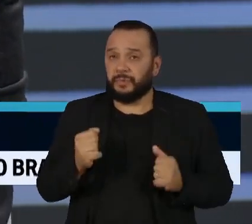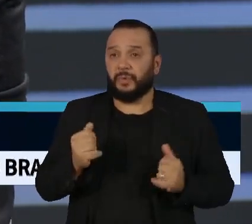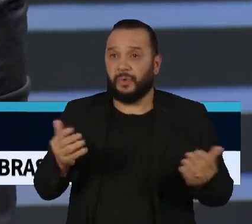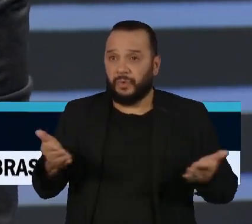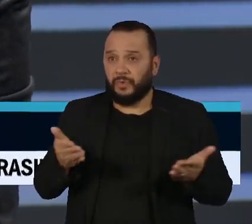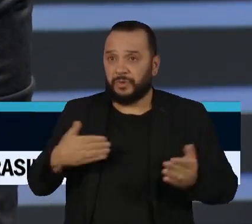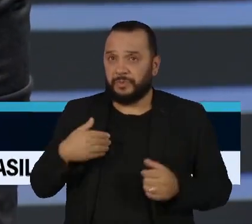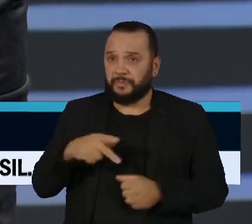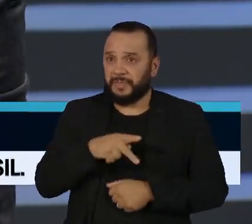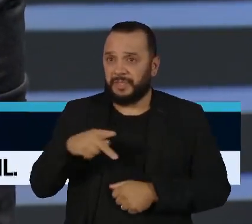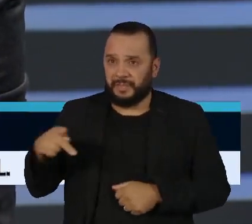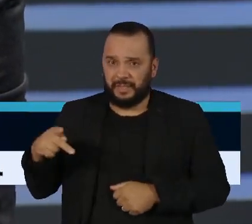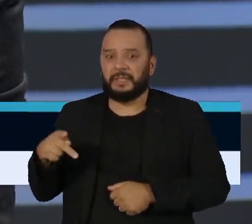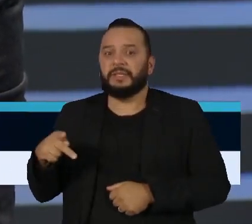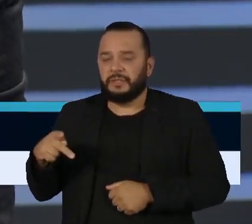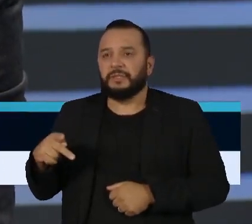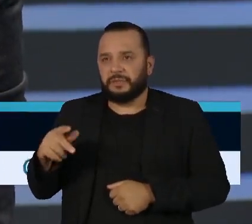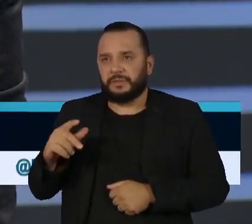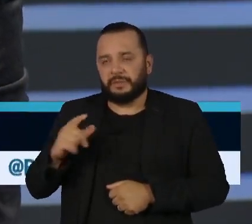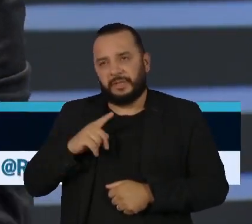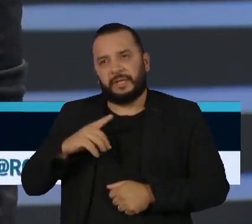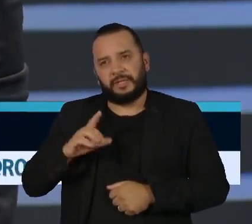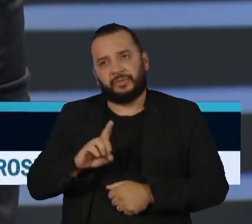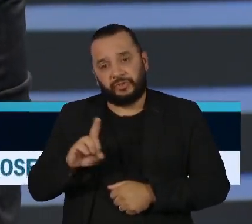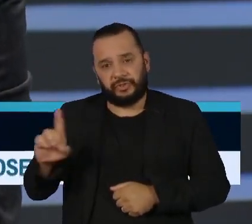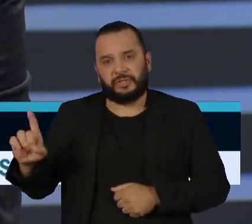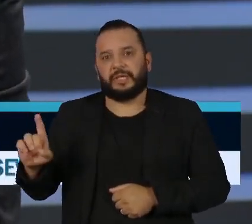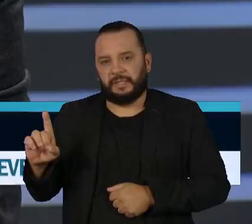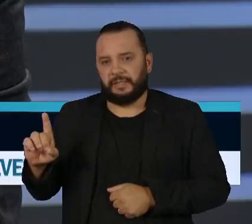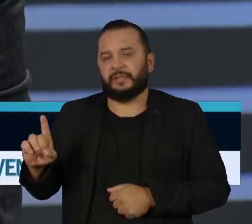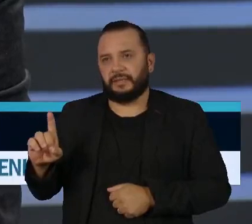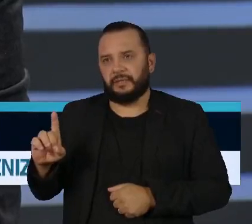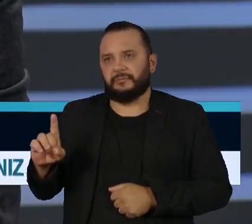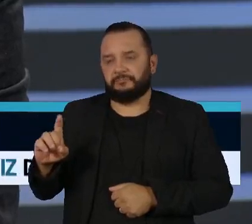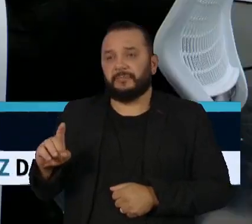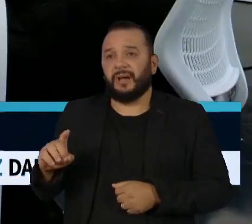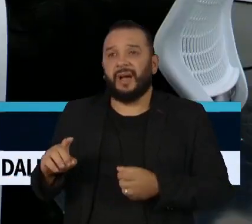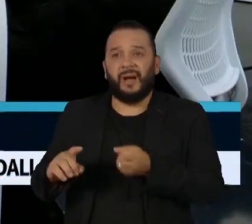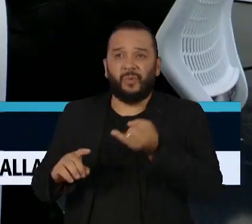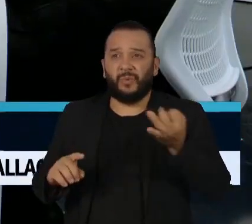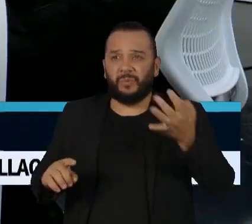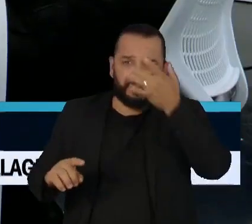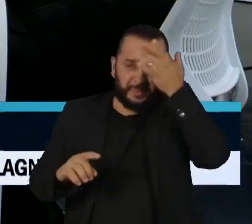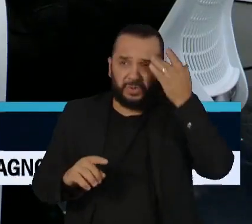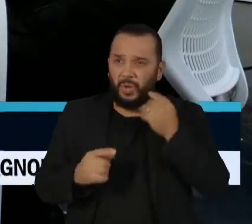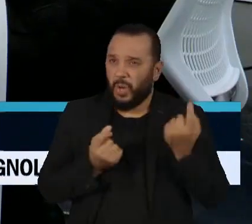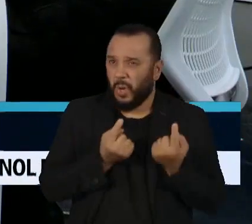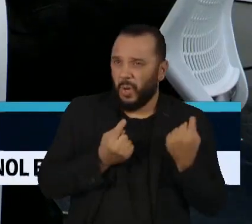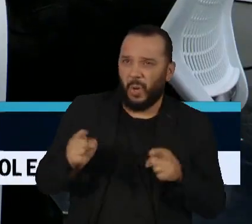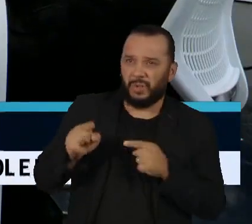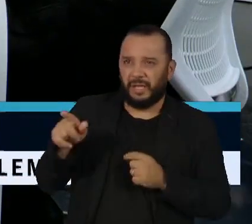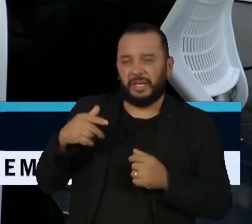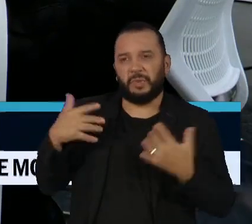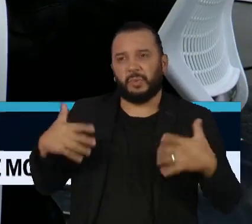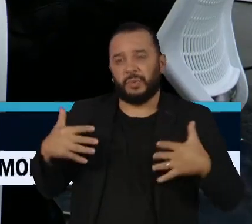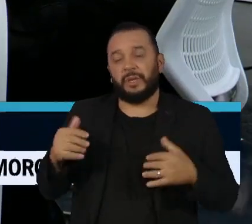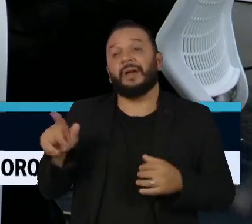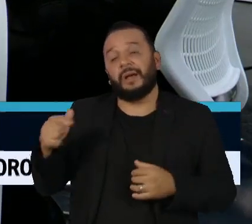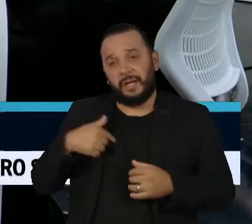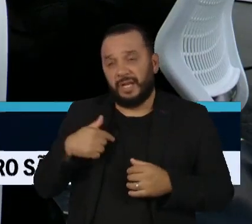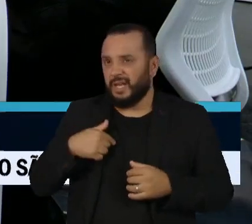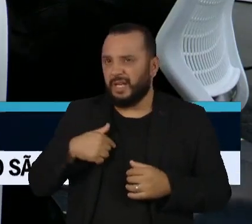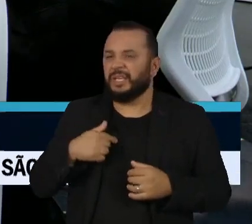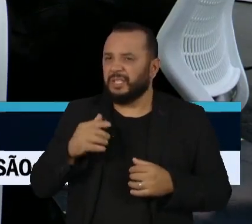e frente a resistências graves eles lançam a mão novamente no argumento constitucional que ele tem ele sobre o congresso